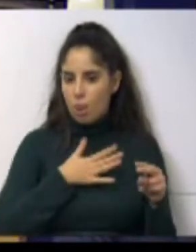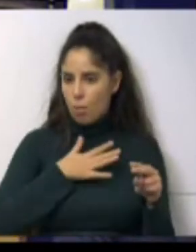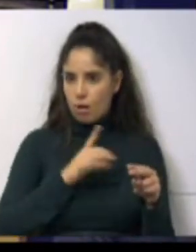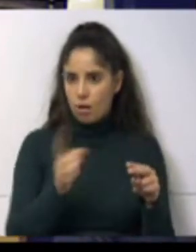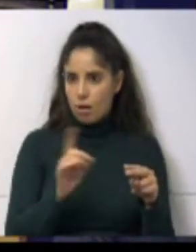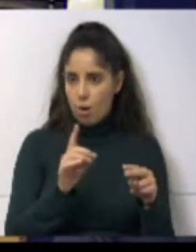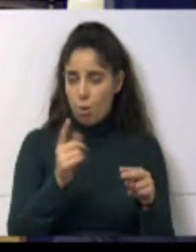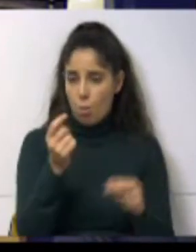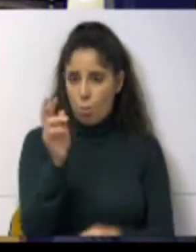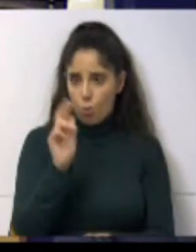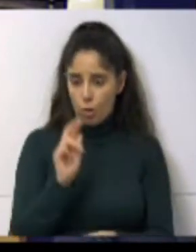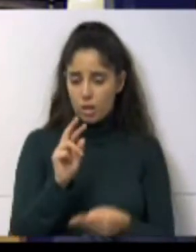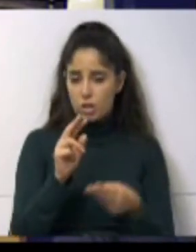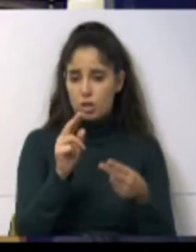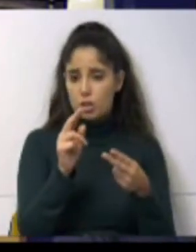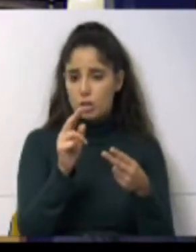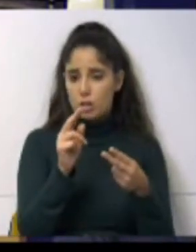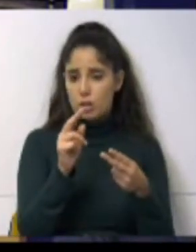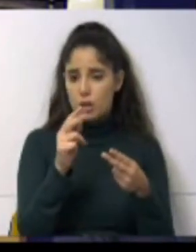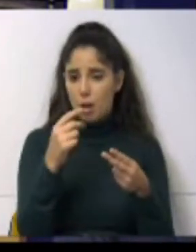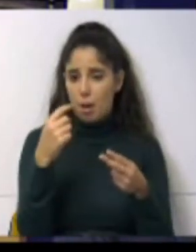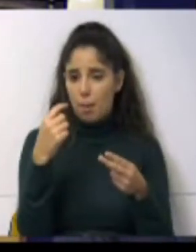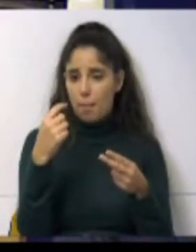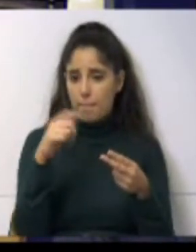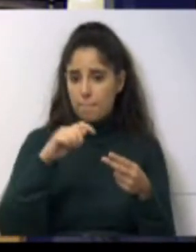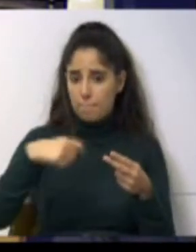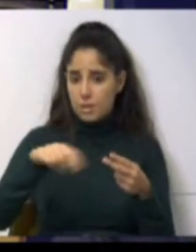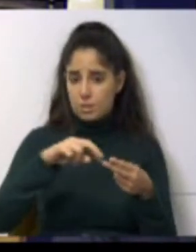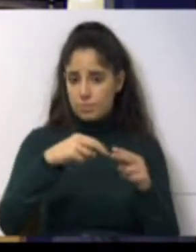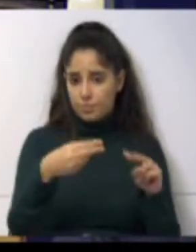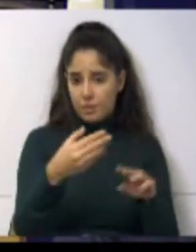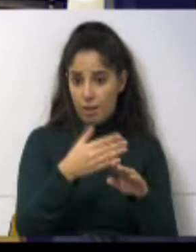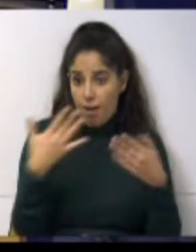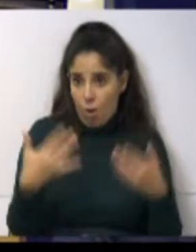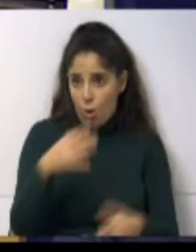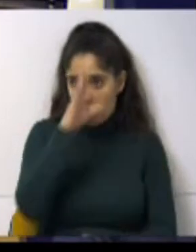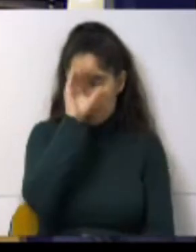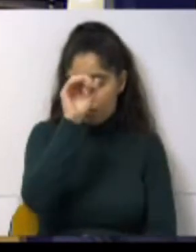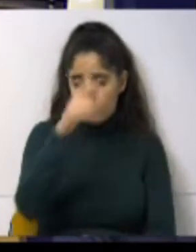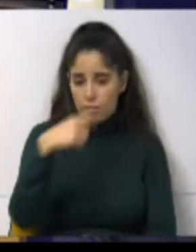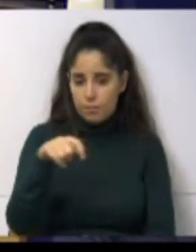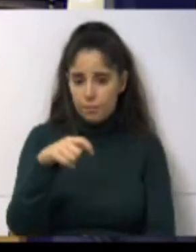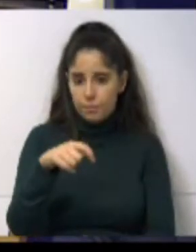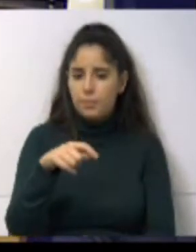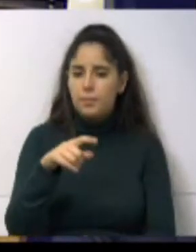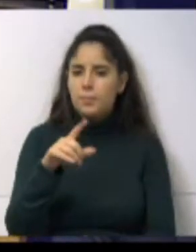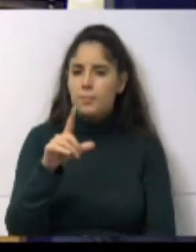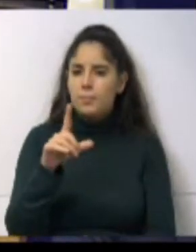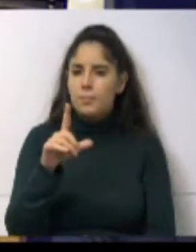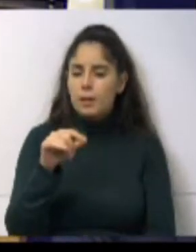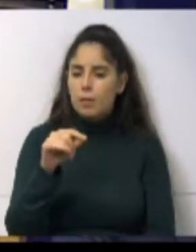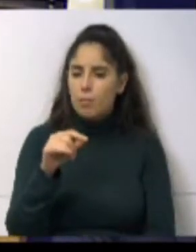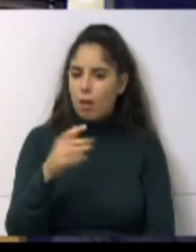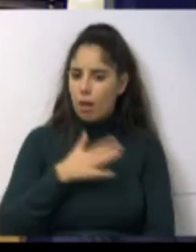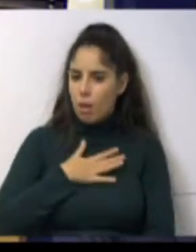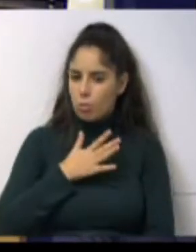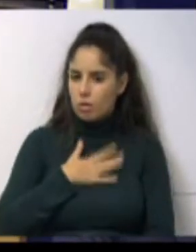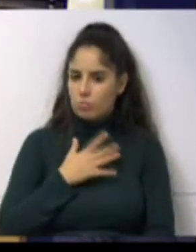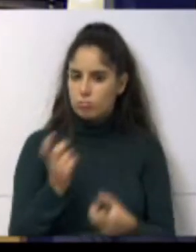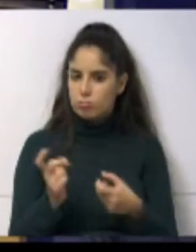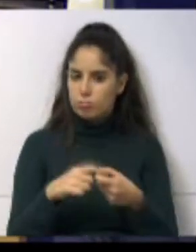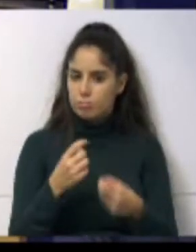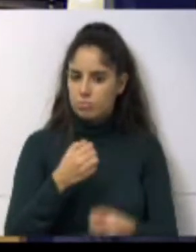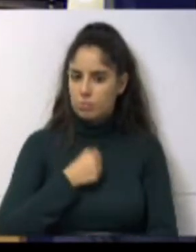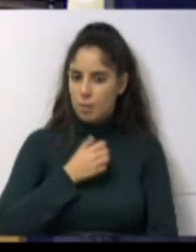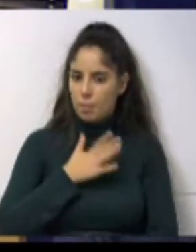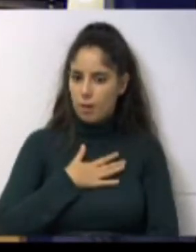da Câmara, Miguel Albuquerque, atual presidente do Governo, também se recusou a entrar para essa empresa. E, portanto, há uma solução